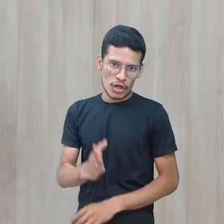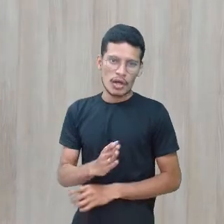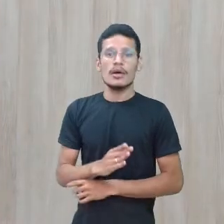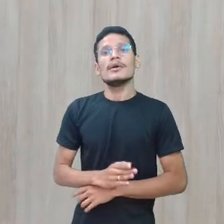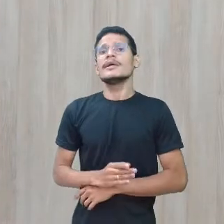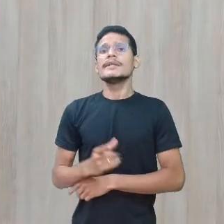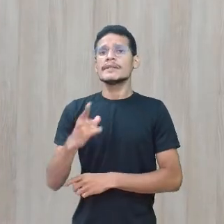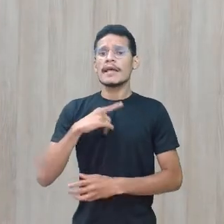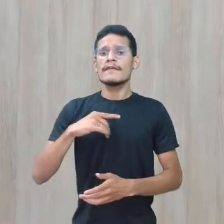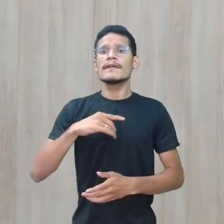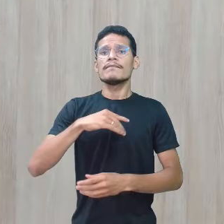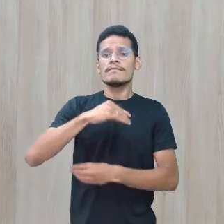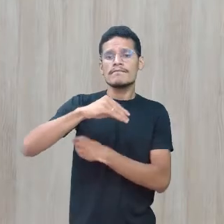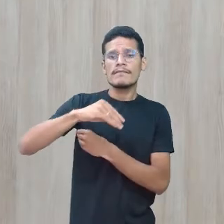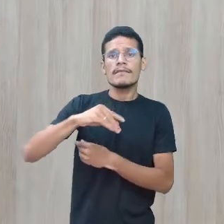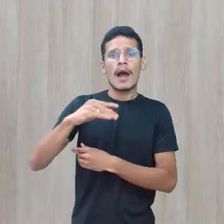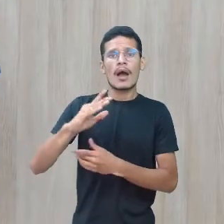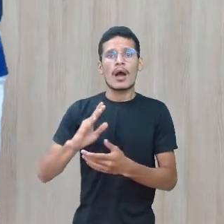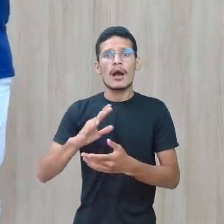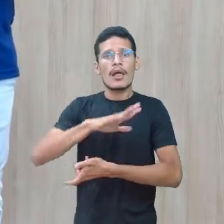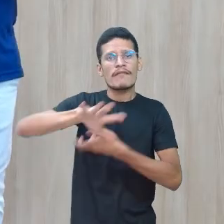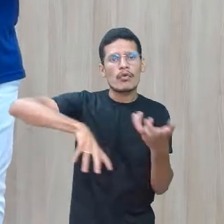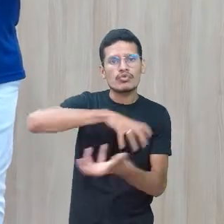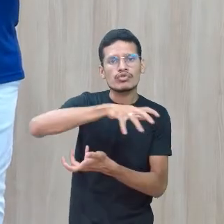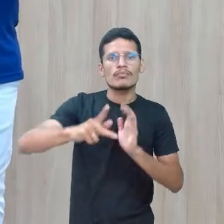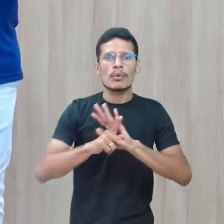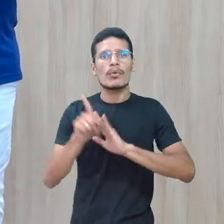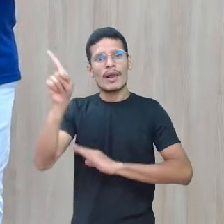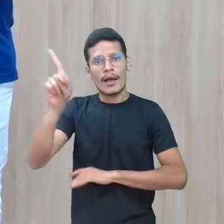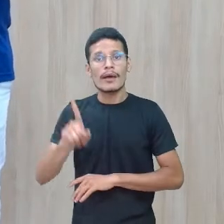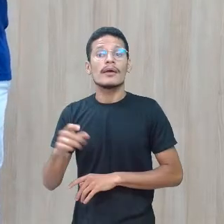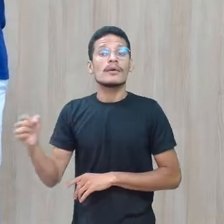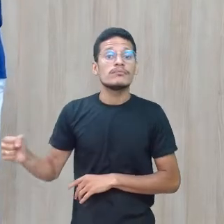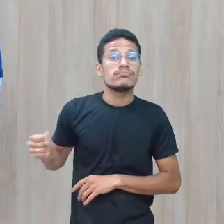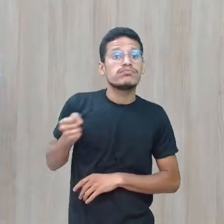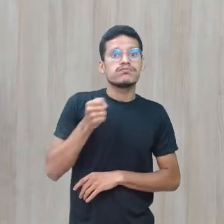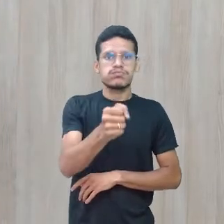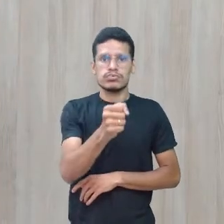teve uma revolução em Cuba que colocou, né, no poder de Cuba, né,